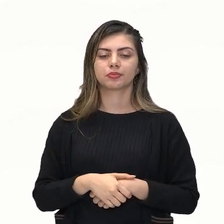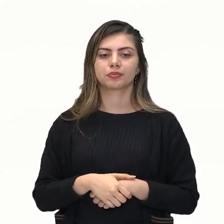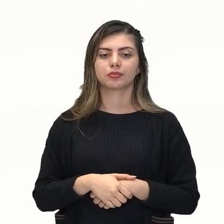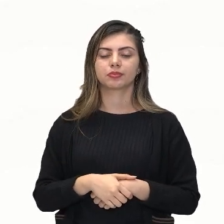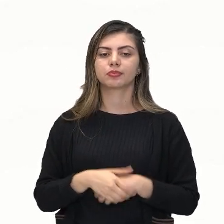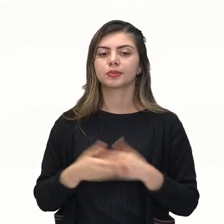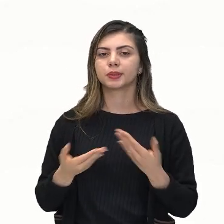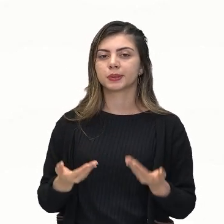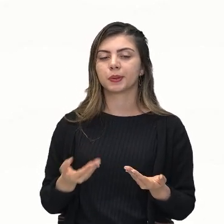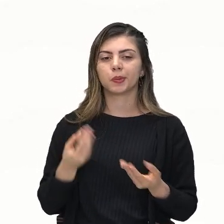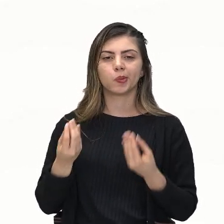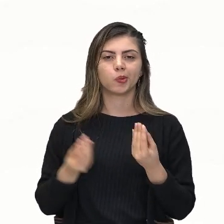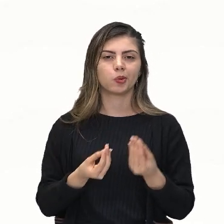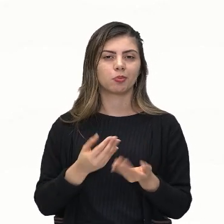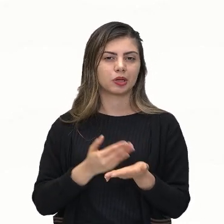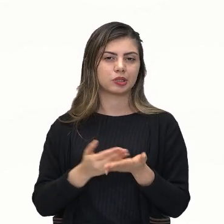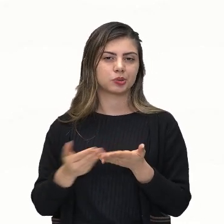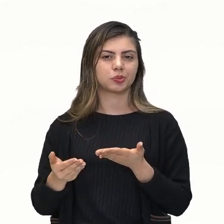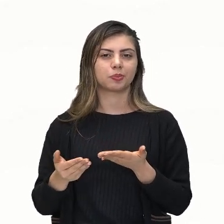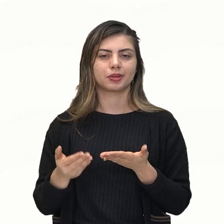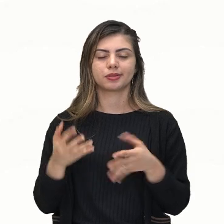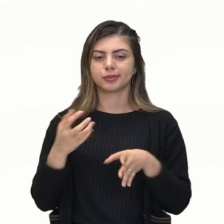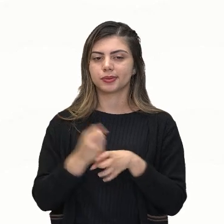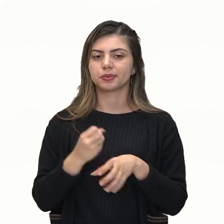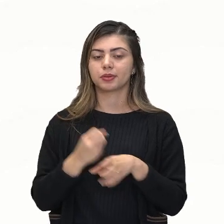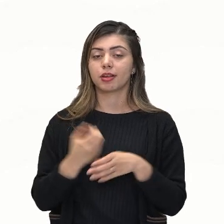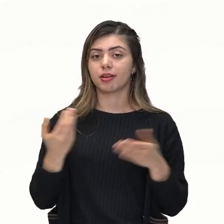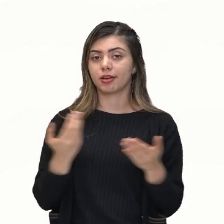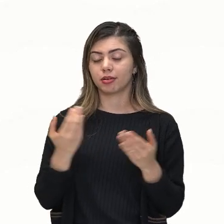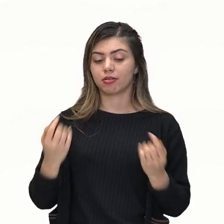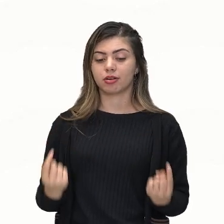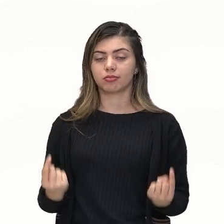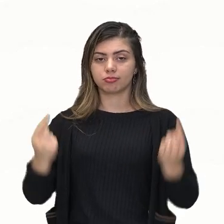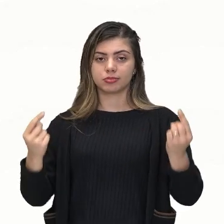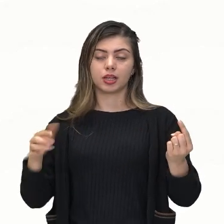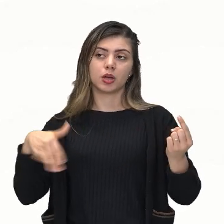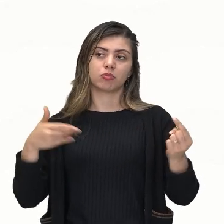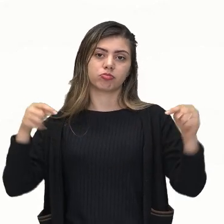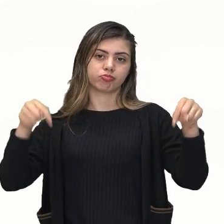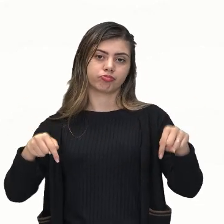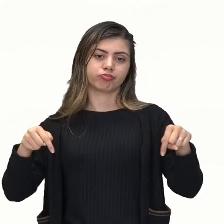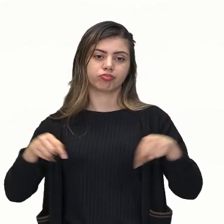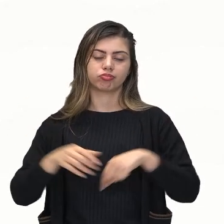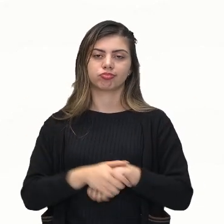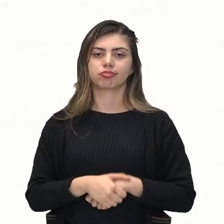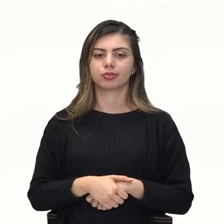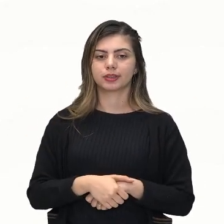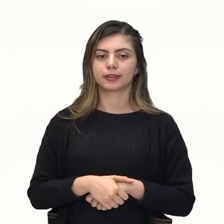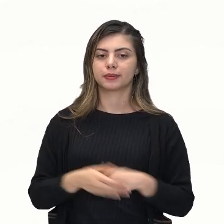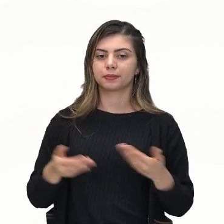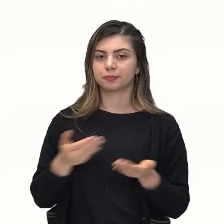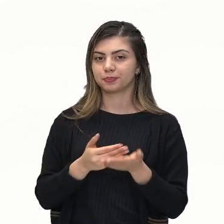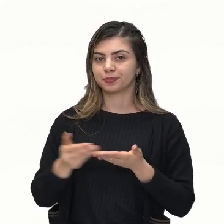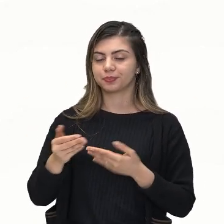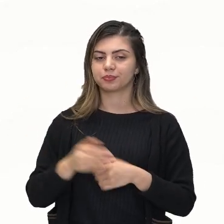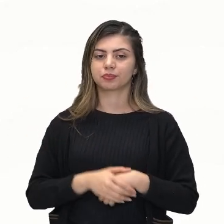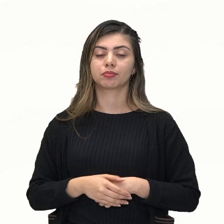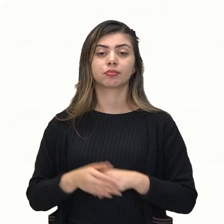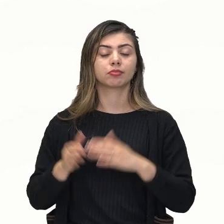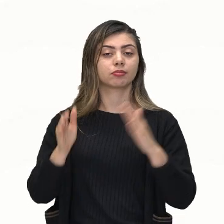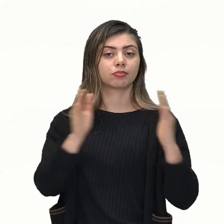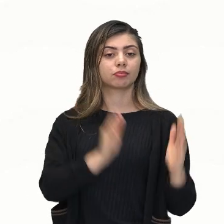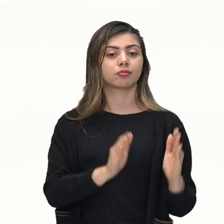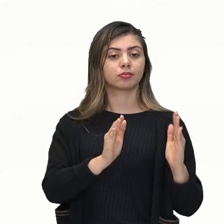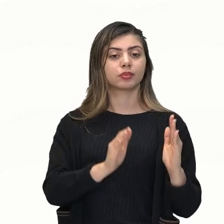é o início? Vamos colocar as nossas setas ao lado das nossas grandezas. Começando pelo lado que